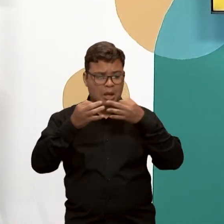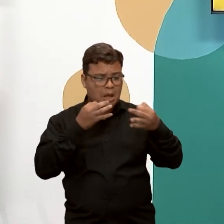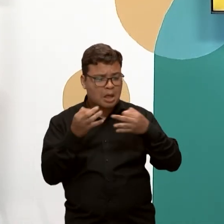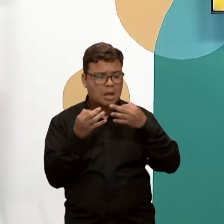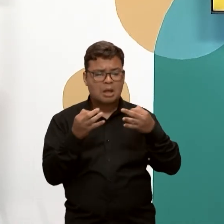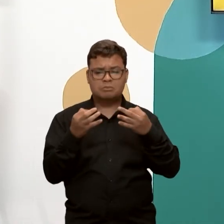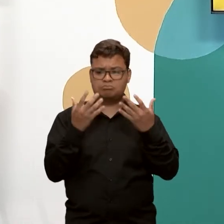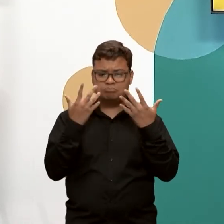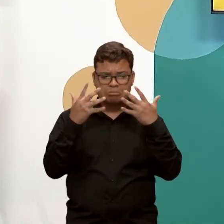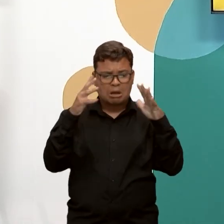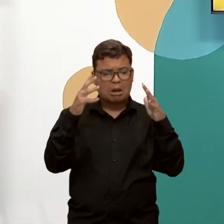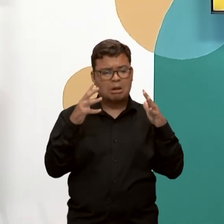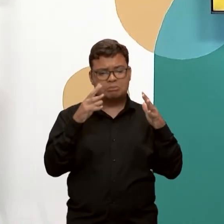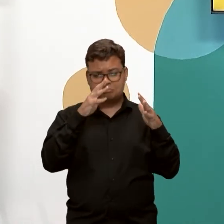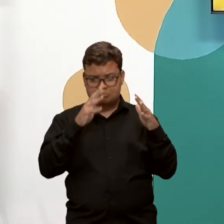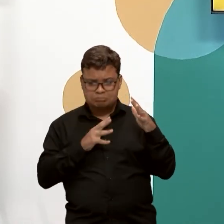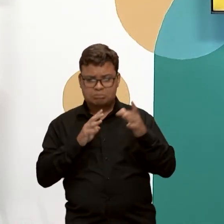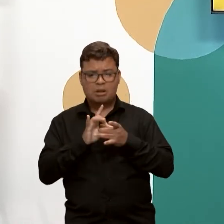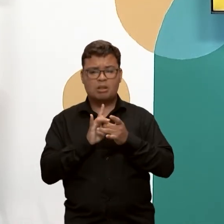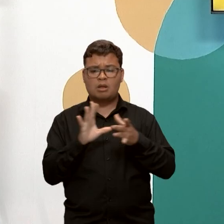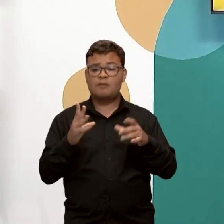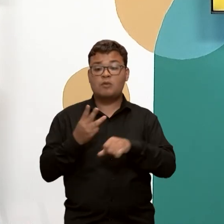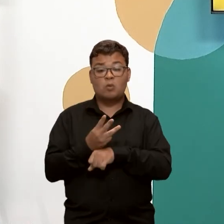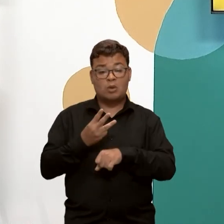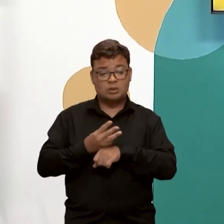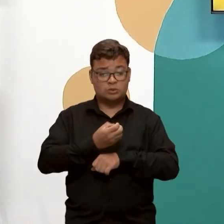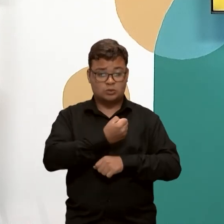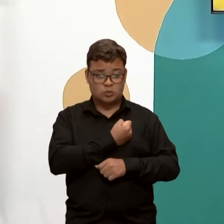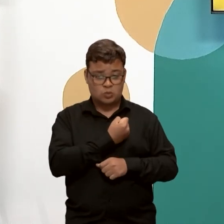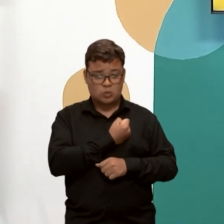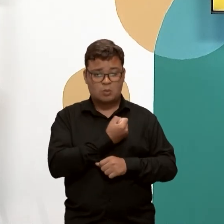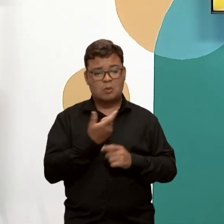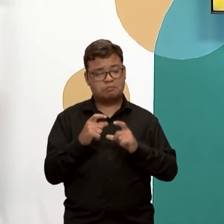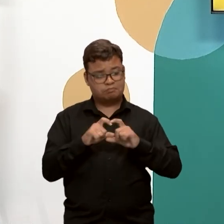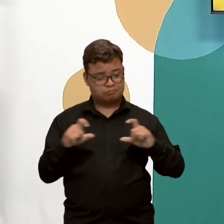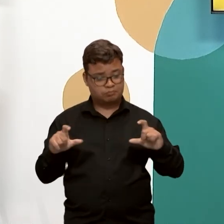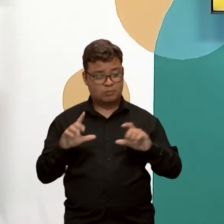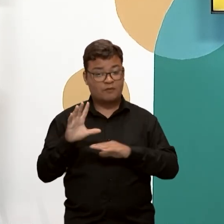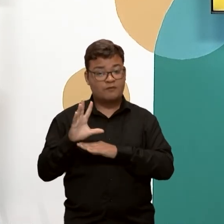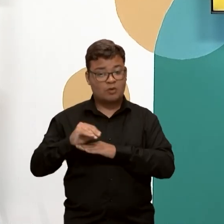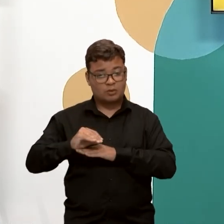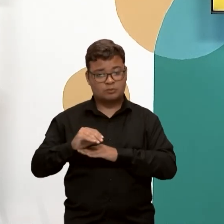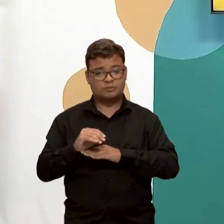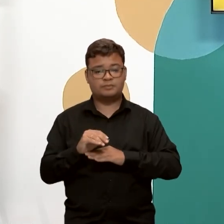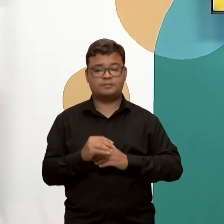críticas, elogios por meio do WhatsApp. Anota o nosso número ou tira uma foto aqui da tela. É o